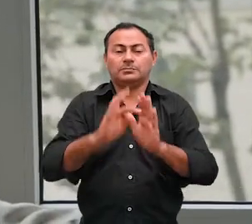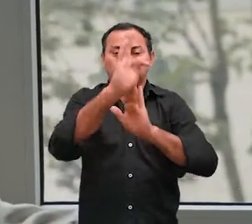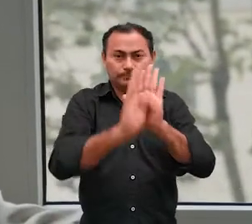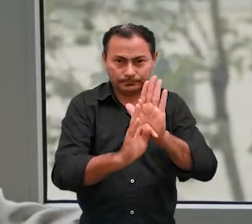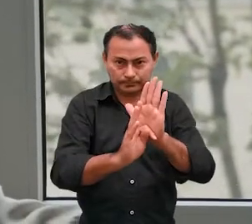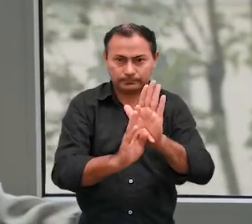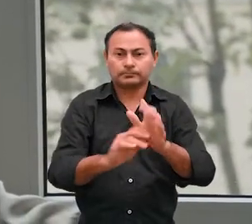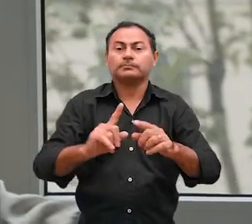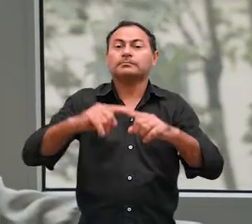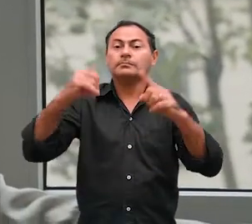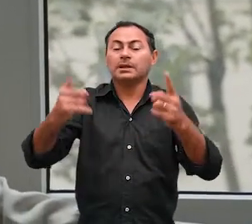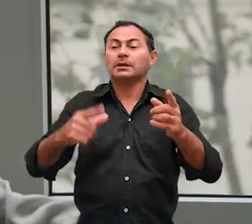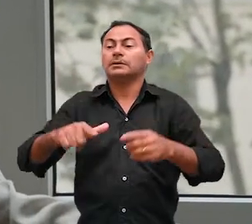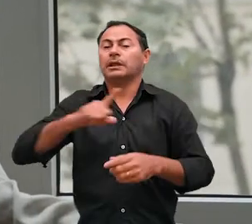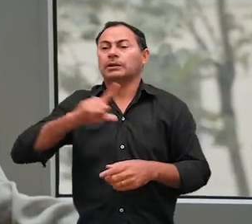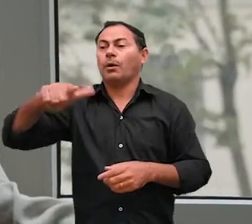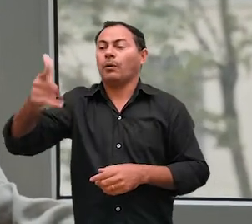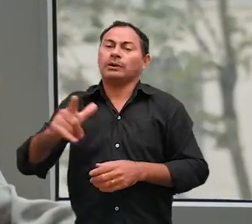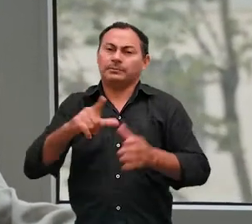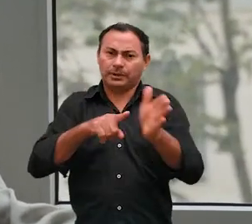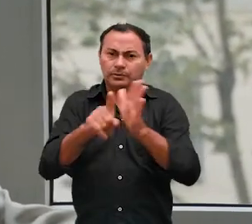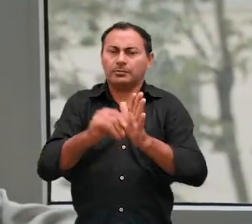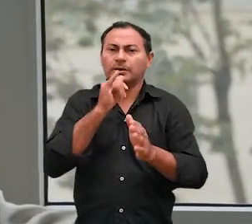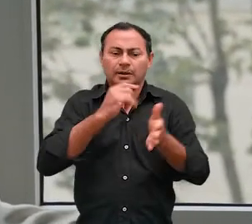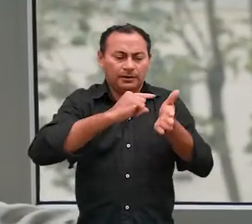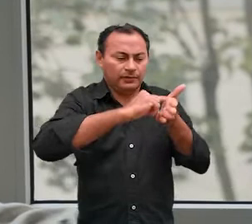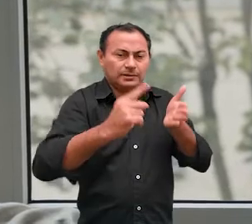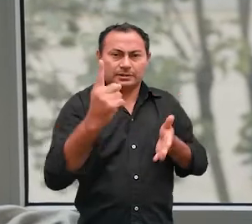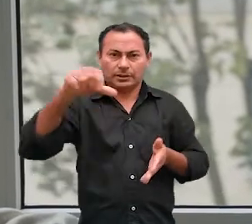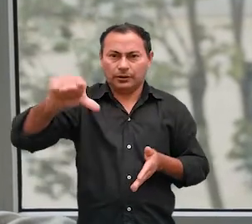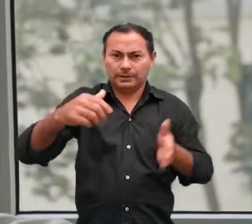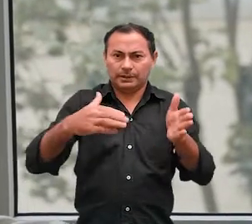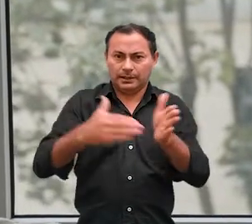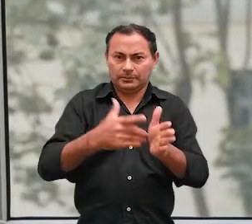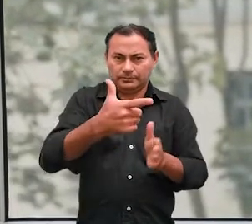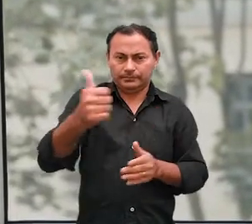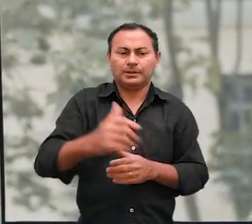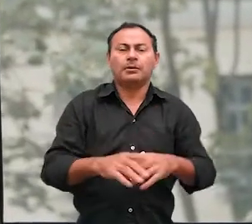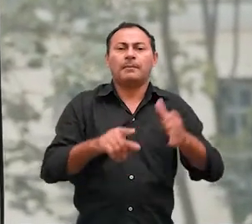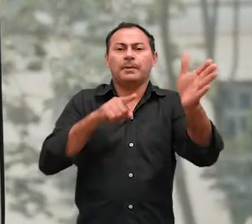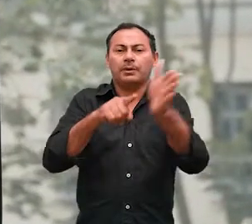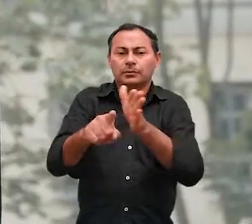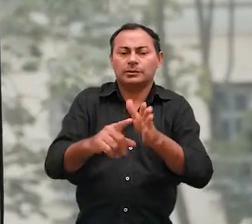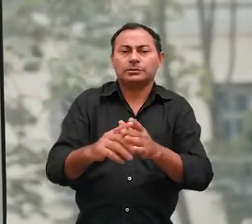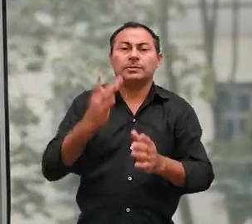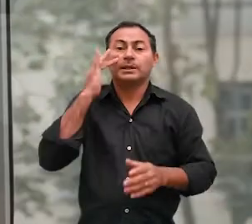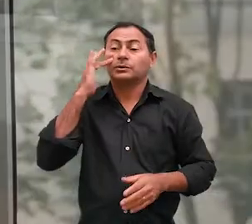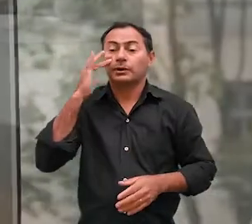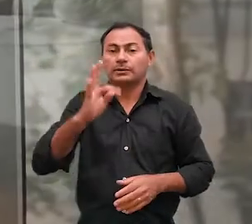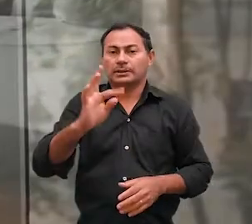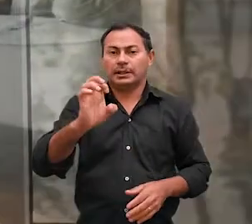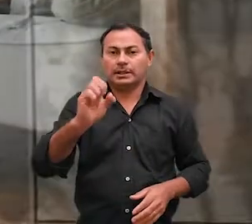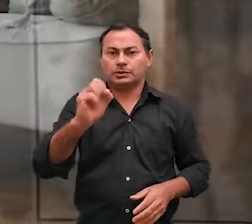implícitas no texto mas há outras como por exemplo nos Versículos 19 à 21 Nos quais a pergunta sobre